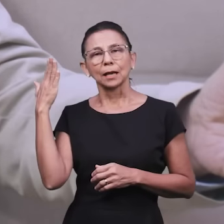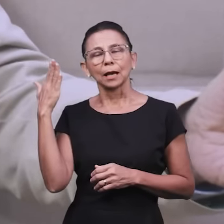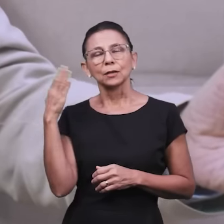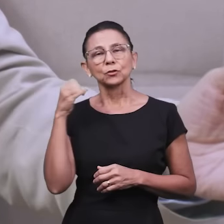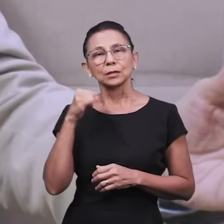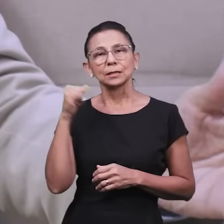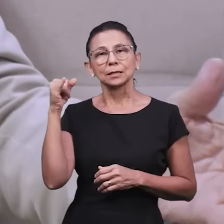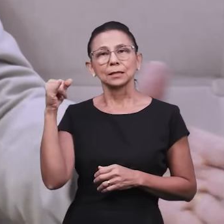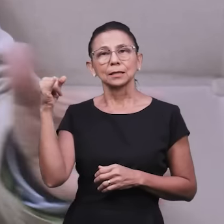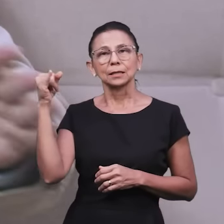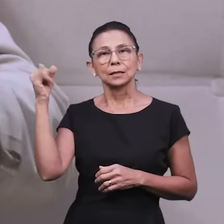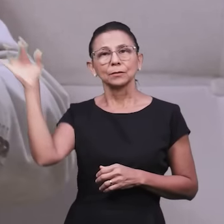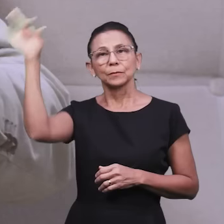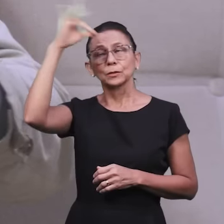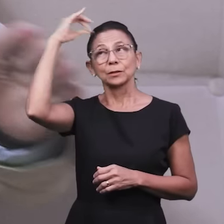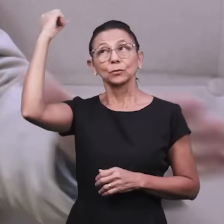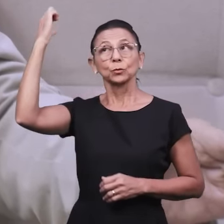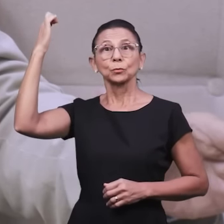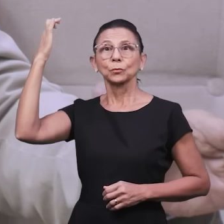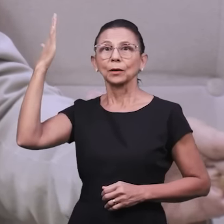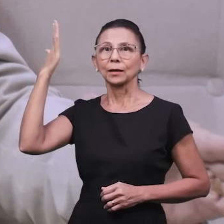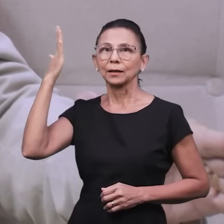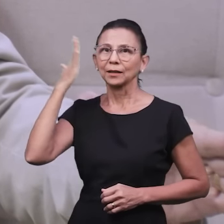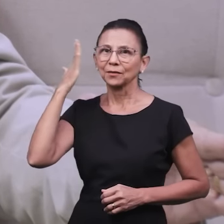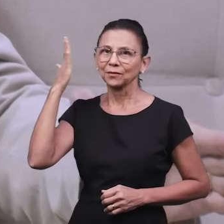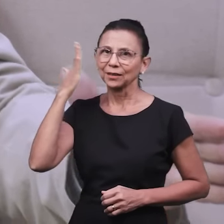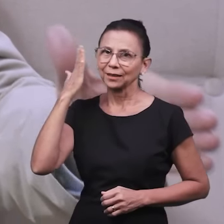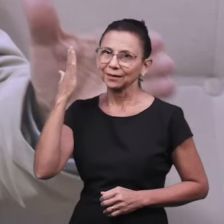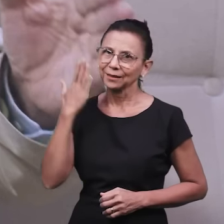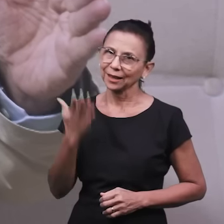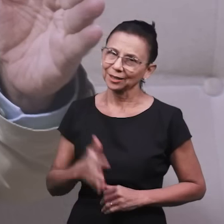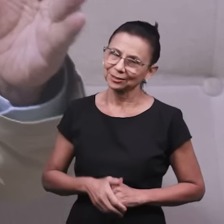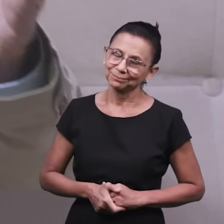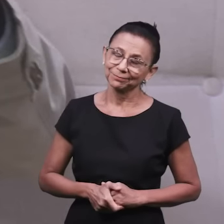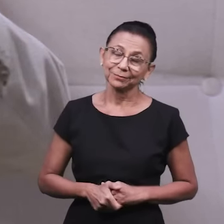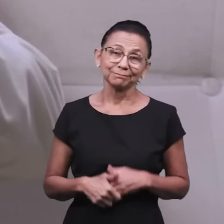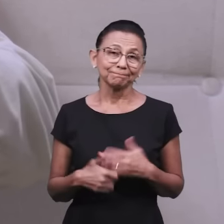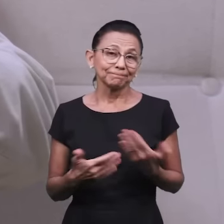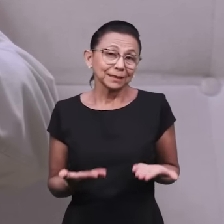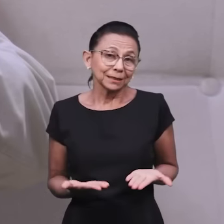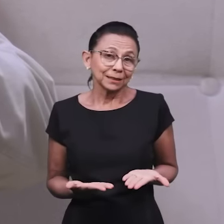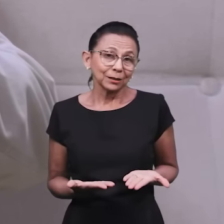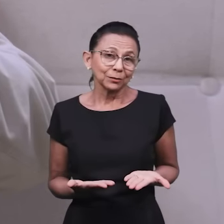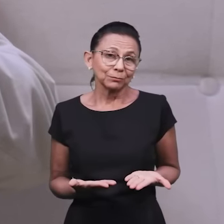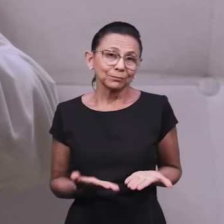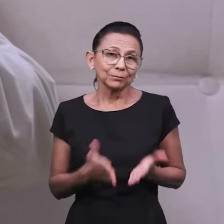Espírito Santo. Glória a Senão Deus. fica só letra, é só intelecto.